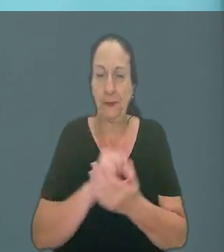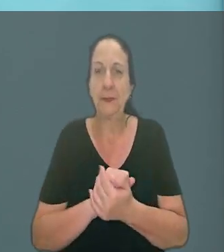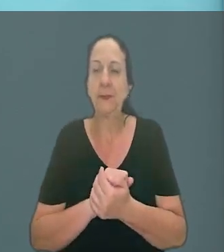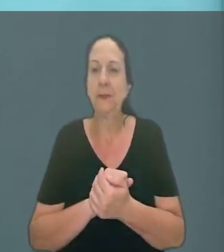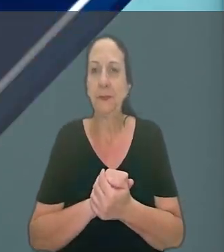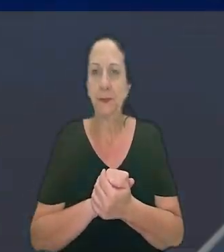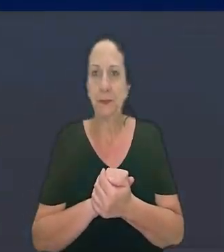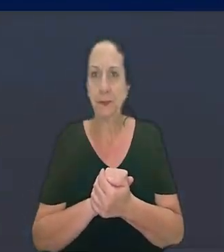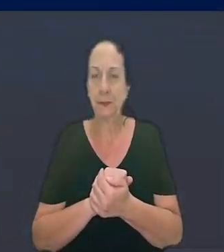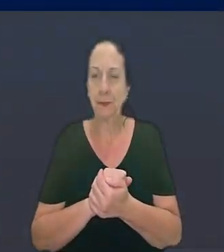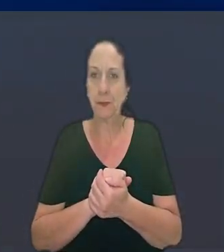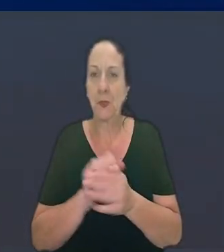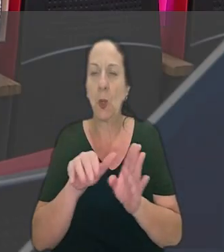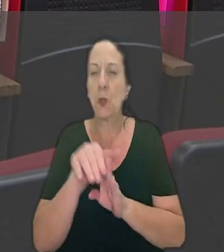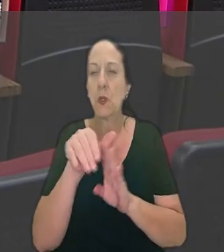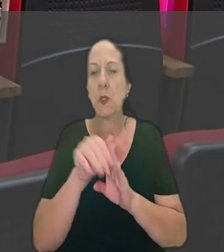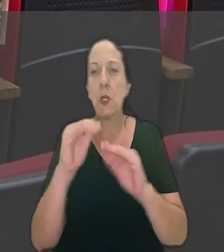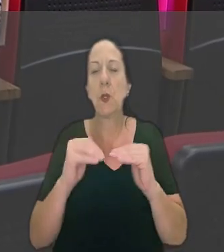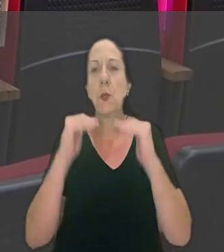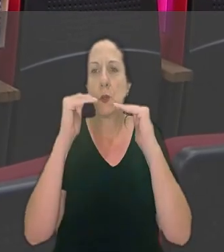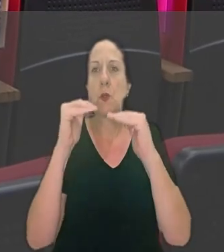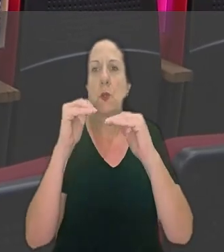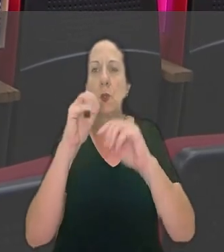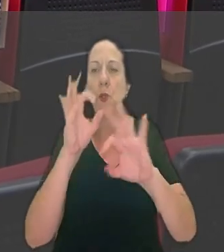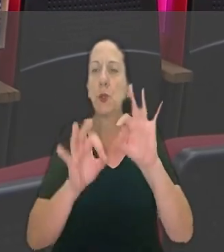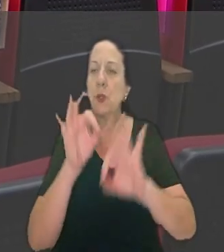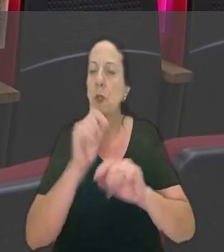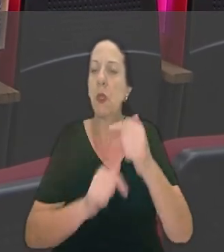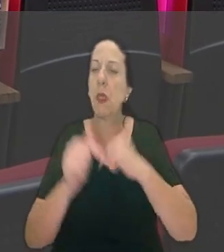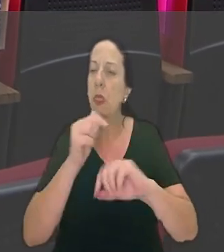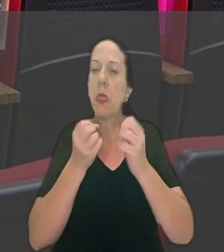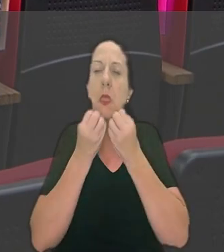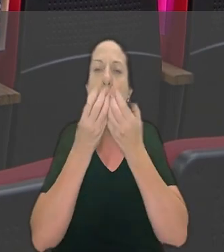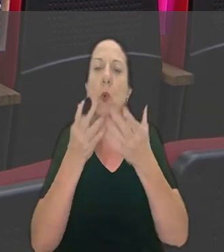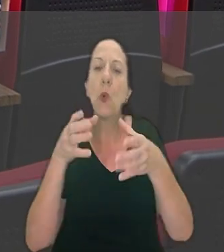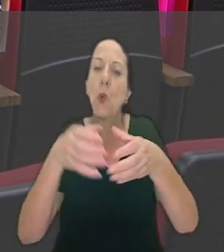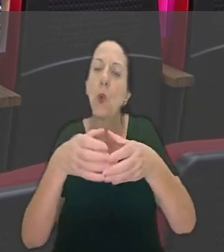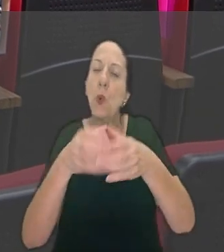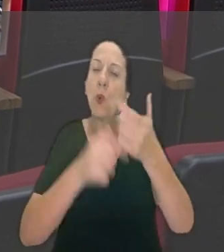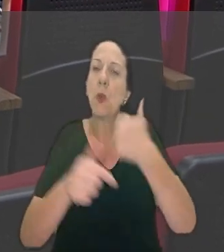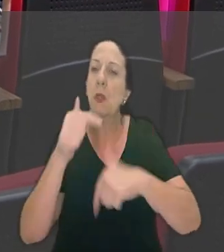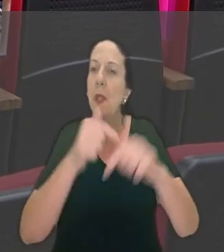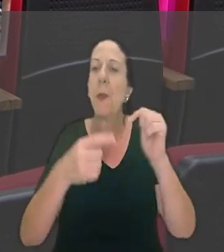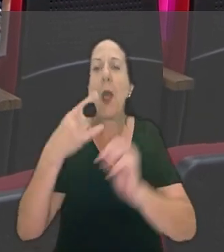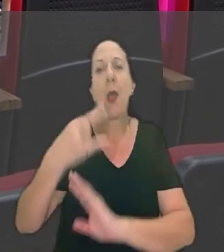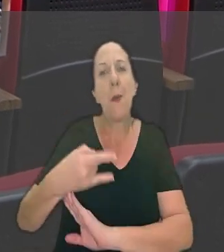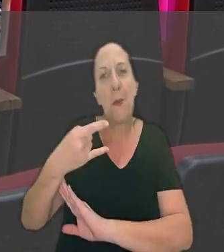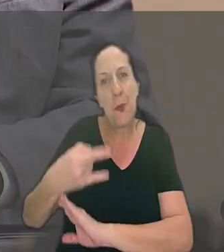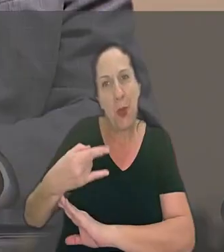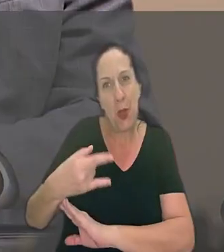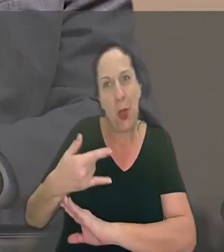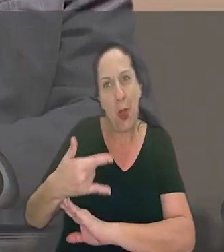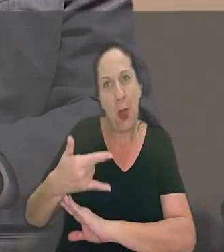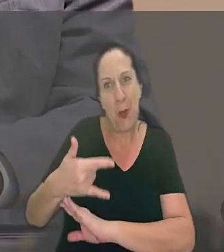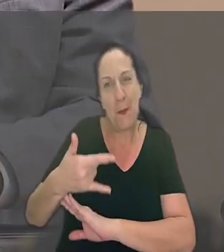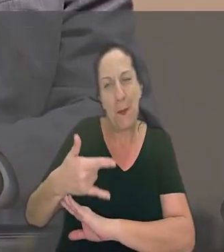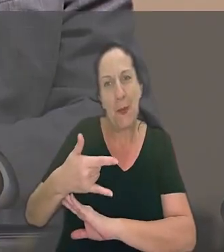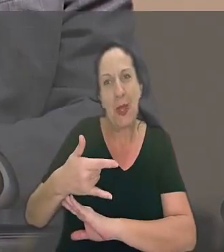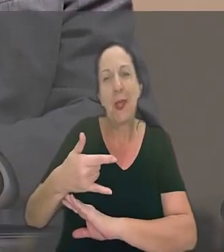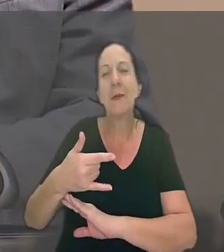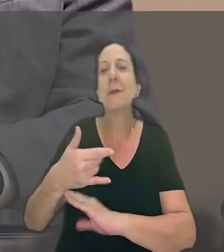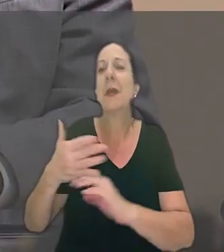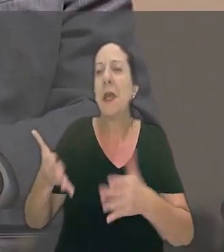destaque. O Conselho Superior da Justiça do Trabalho conta agora com um grupo de trabalho hip-hop. O objetivo